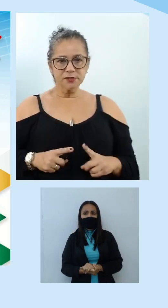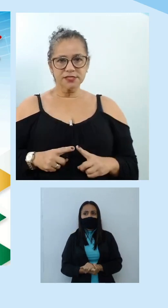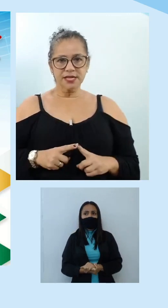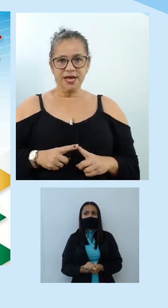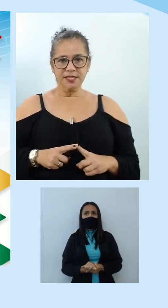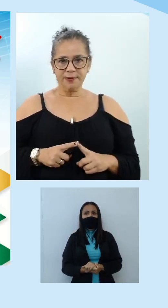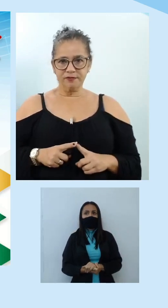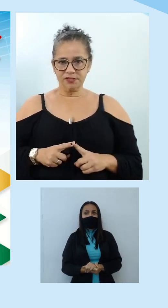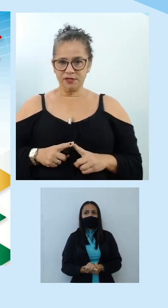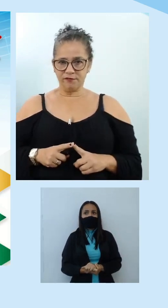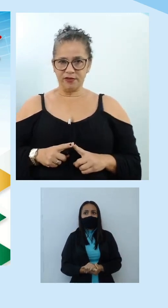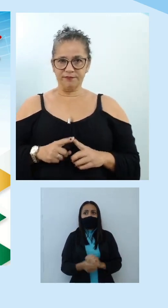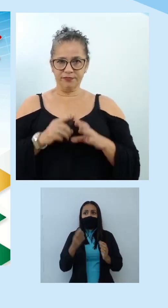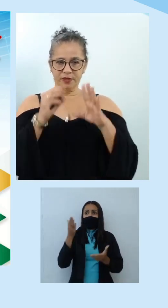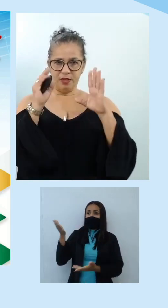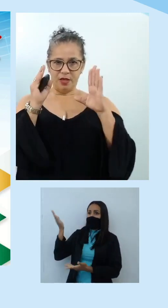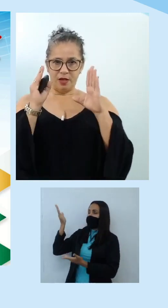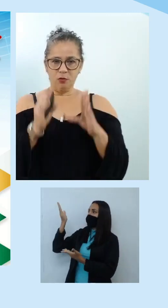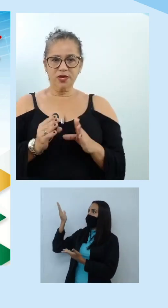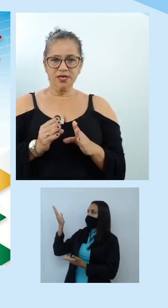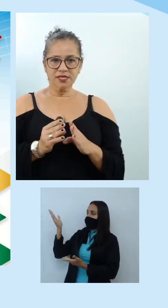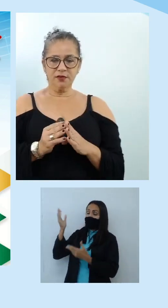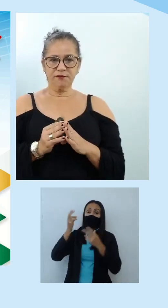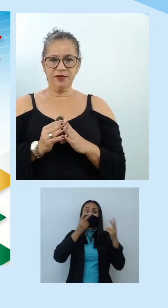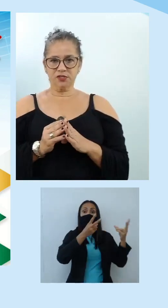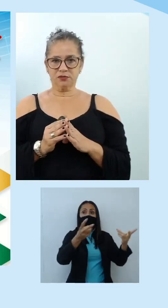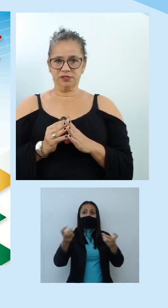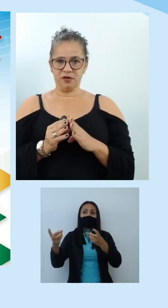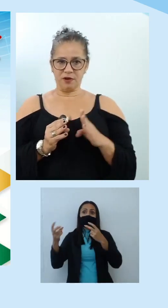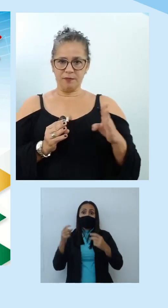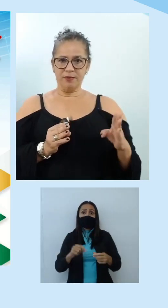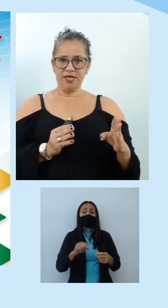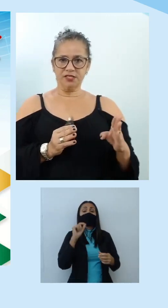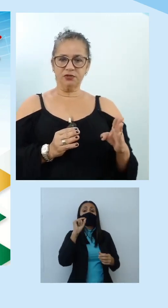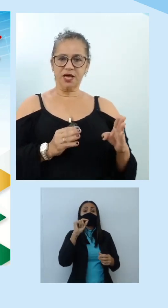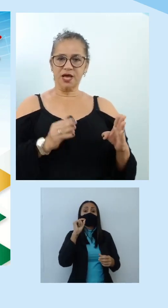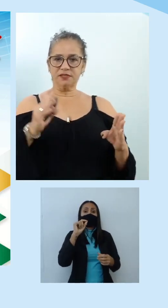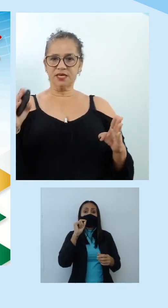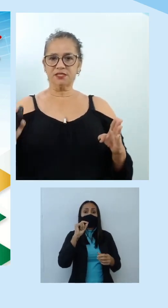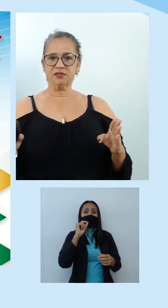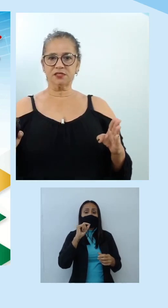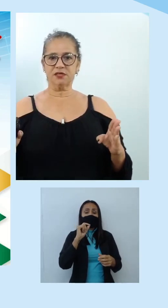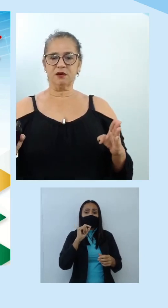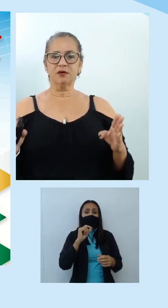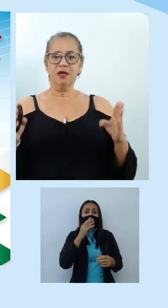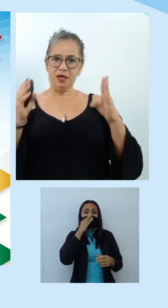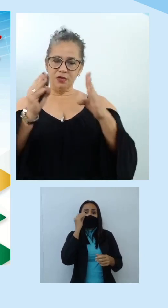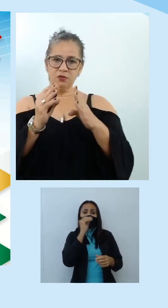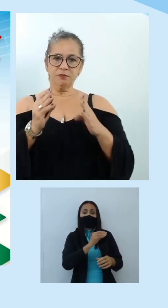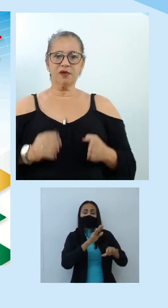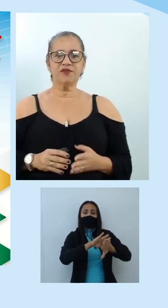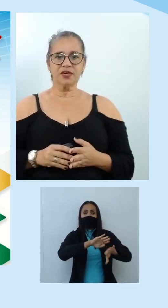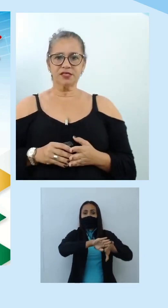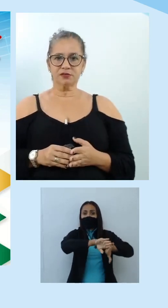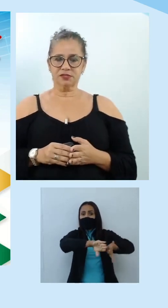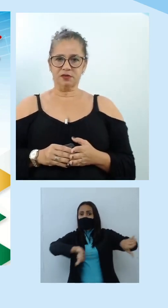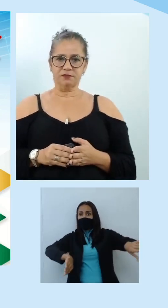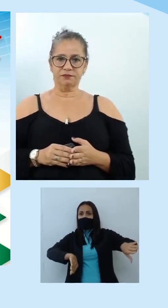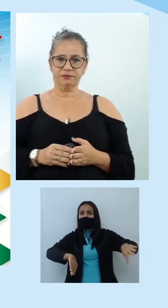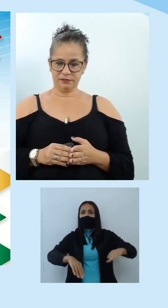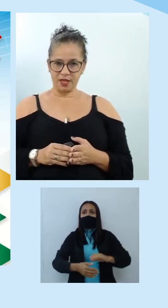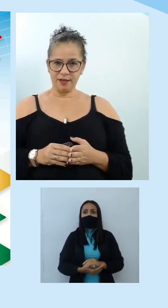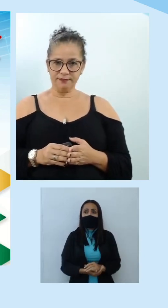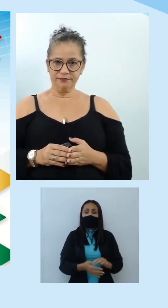Daí nos slides dá para você ver o que significa exclusão. A pobreza de um lado e riqueza social. E no meio fica a